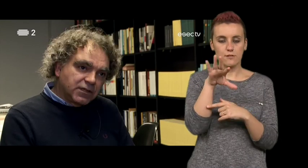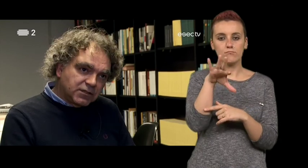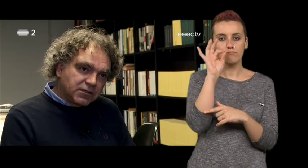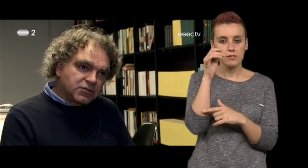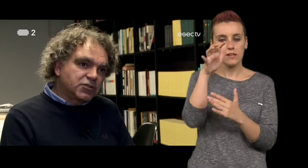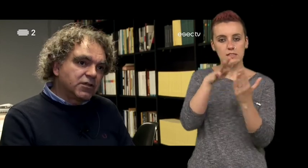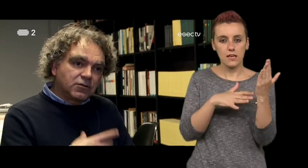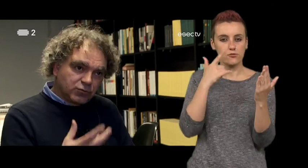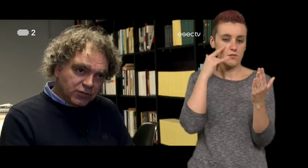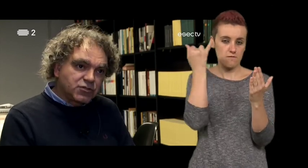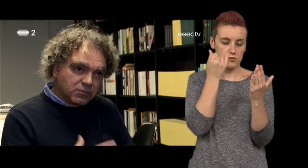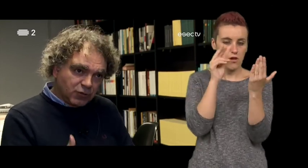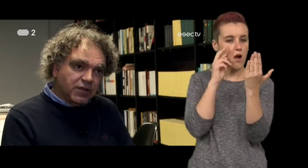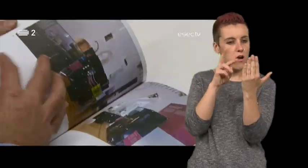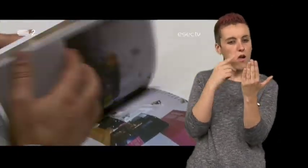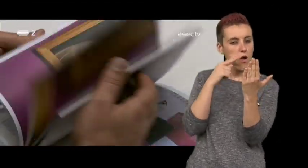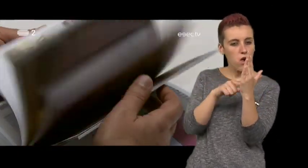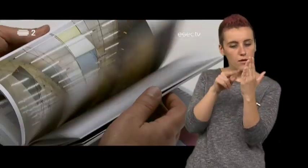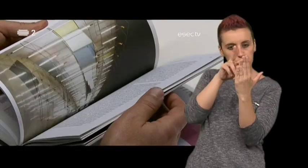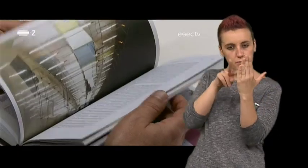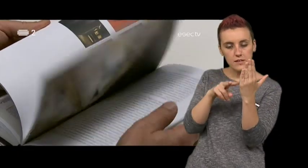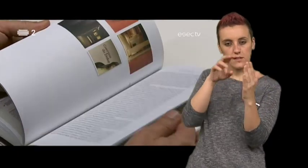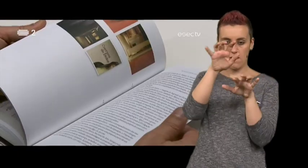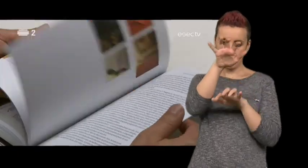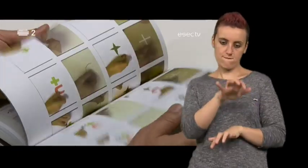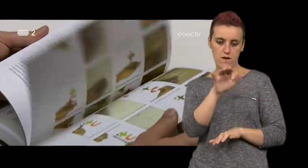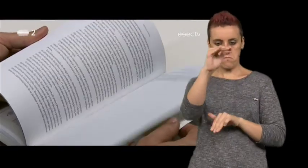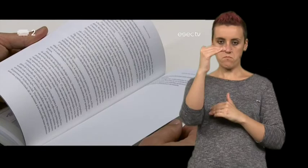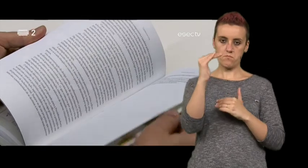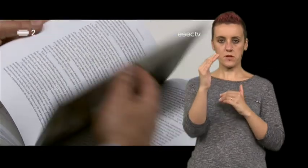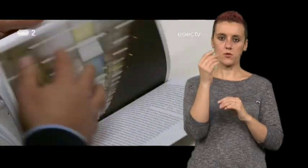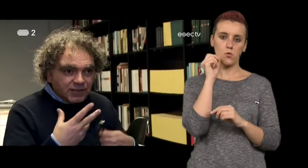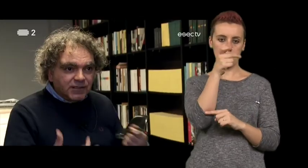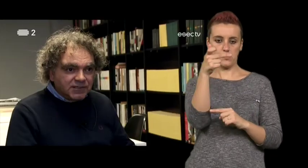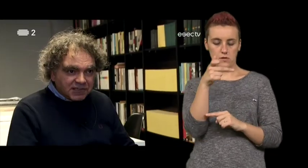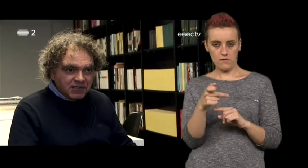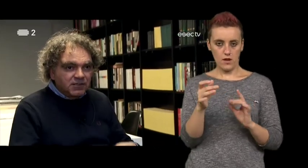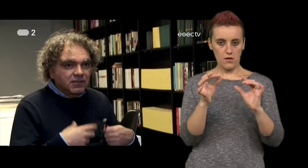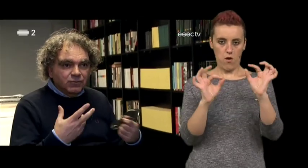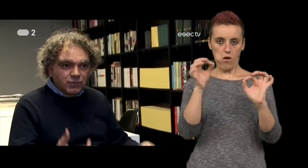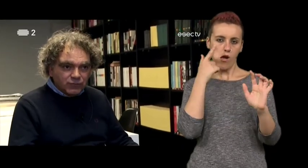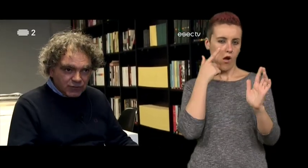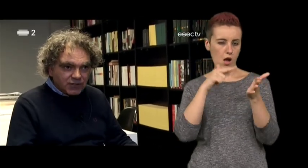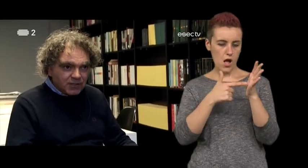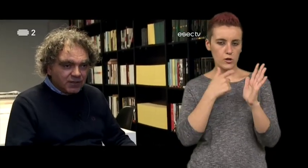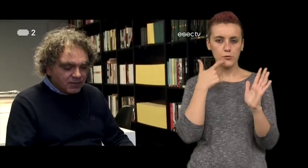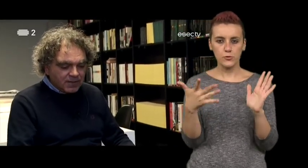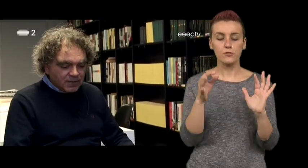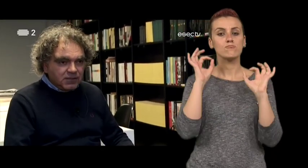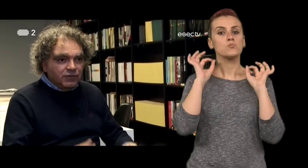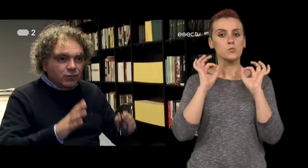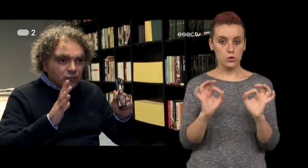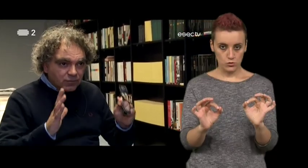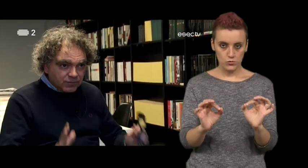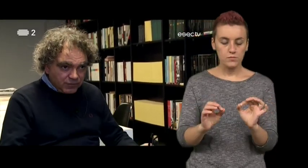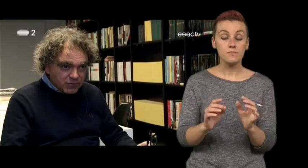escolhi a letra, testei com texto simulado, a largura da mancha, o tamanho da letra, a entrelinha, tudo isso foi testado